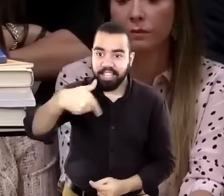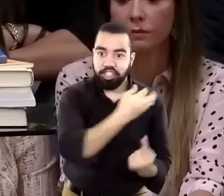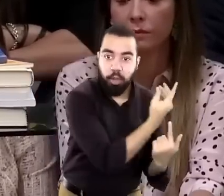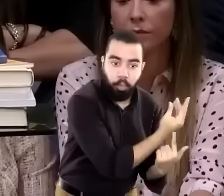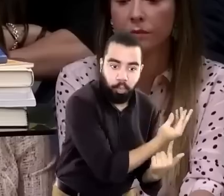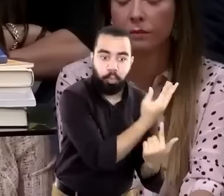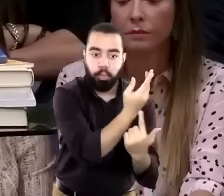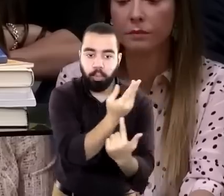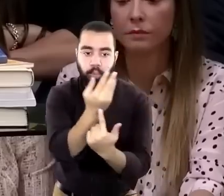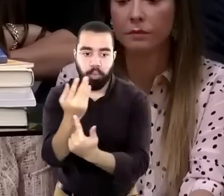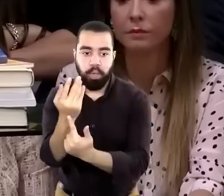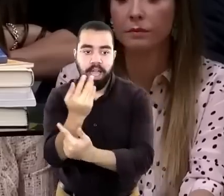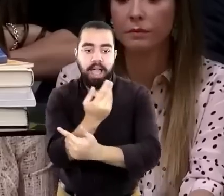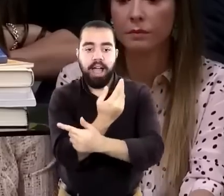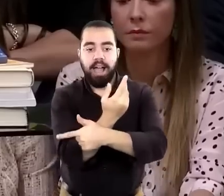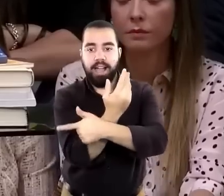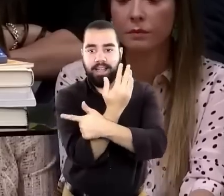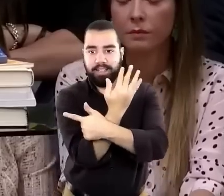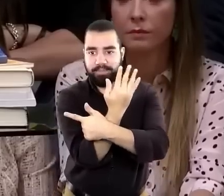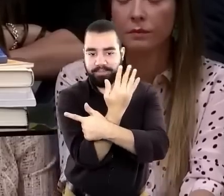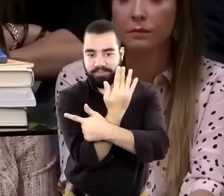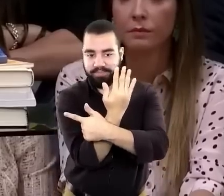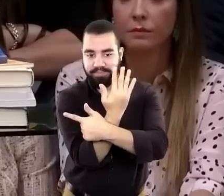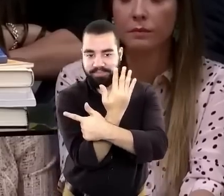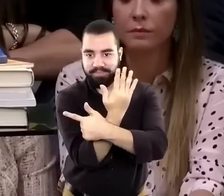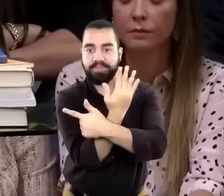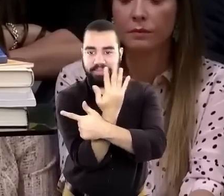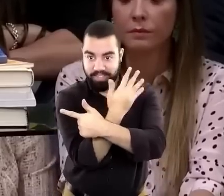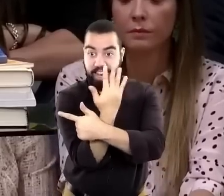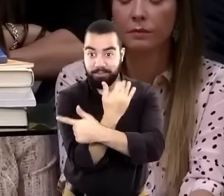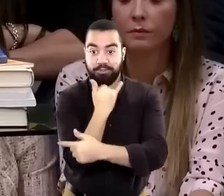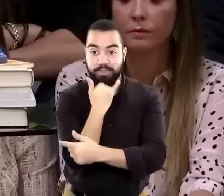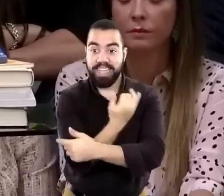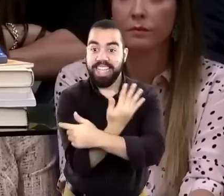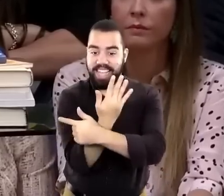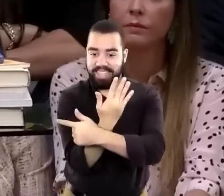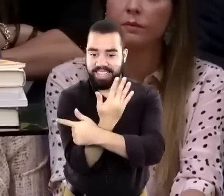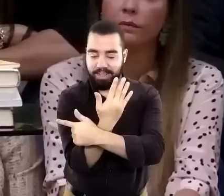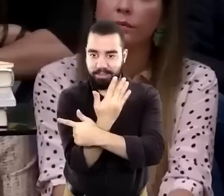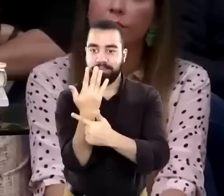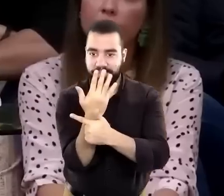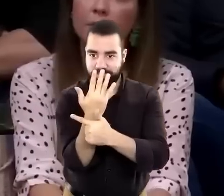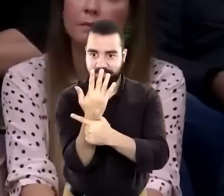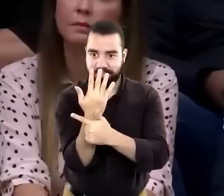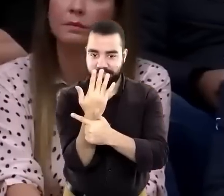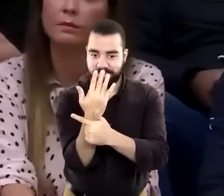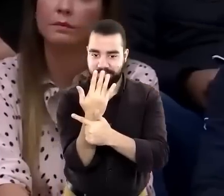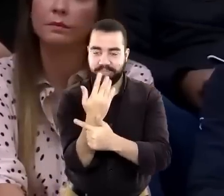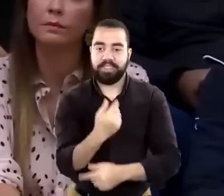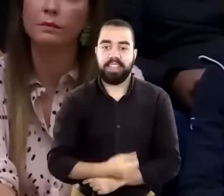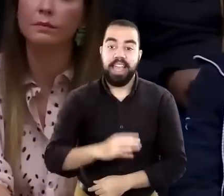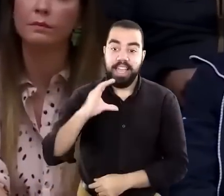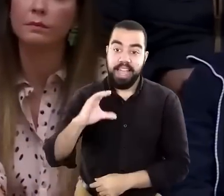onde o azeite era colocado. Isso é a igreja, ela tem unidade na diversidade. A igreja é valorosíssima para